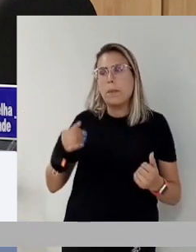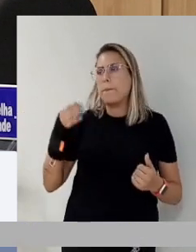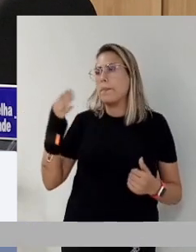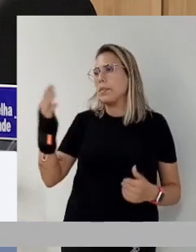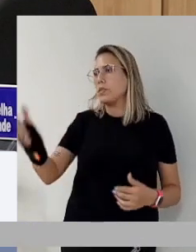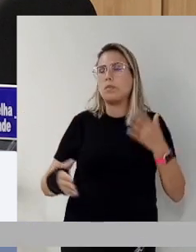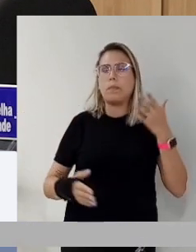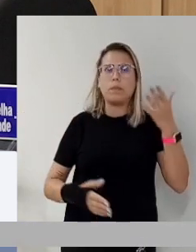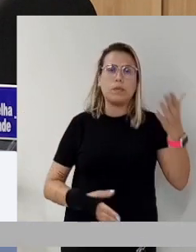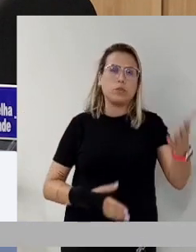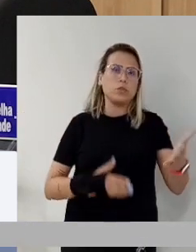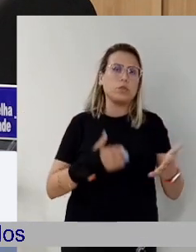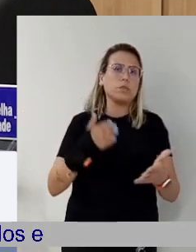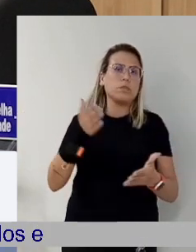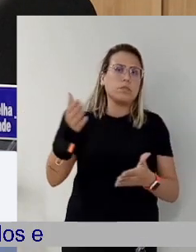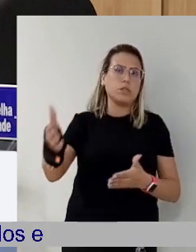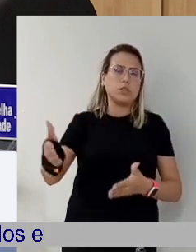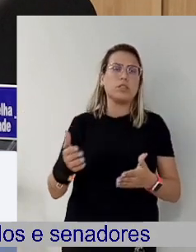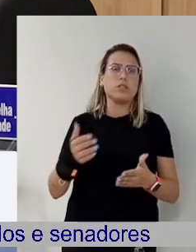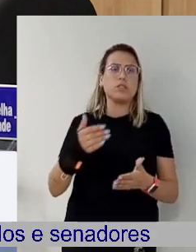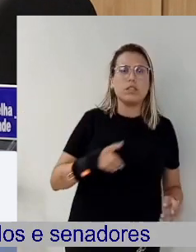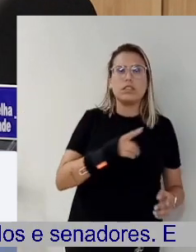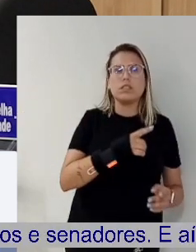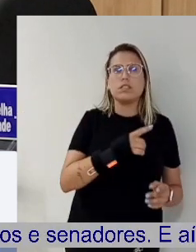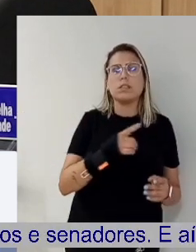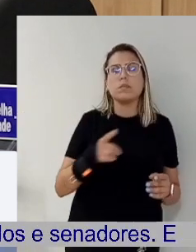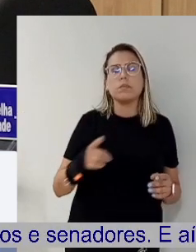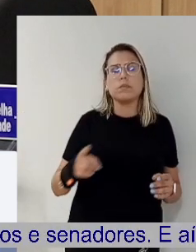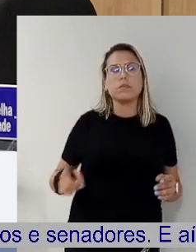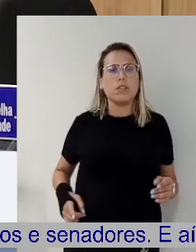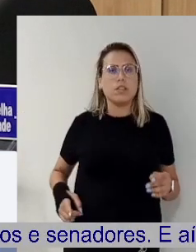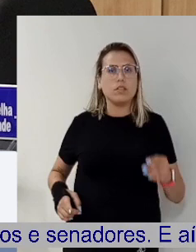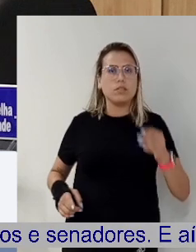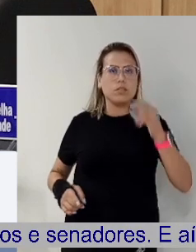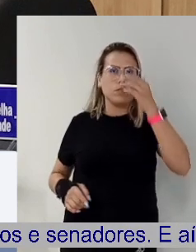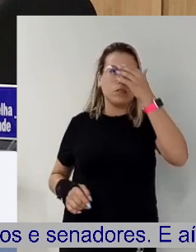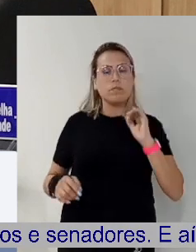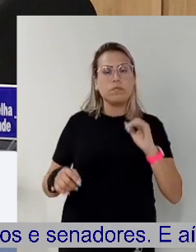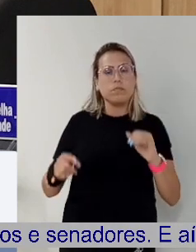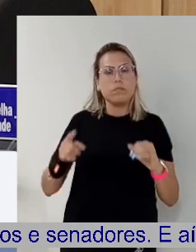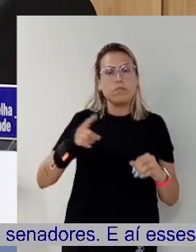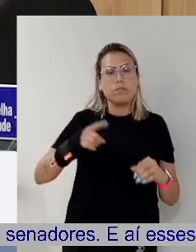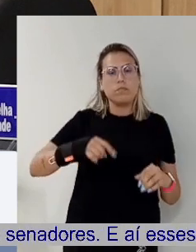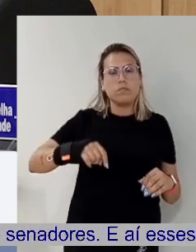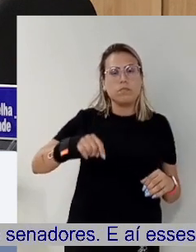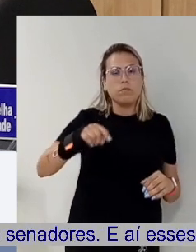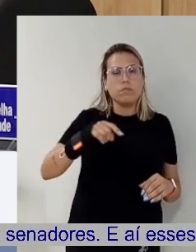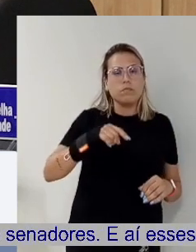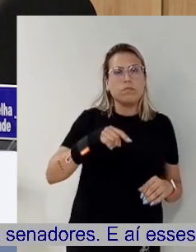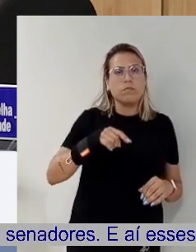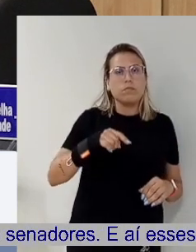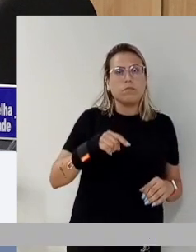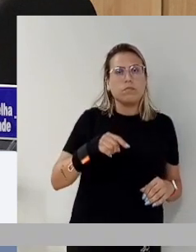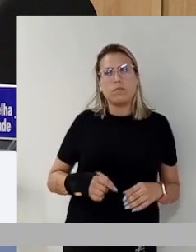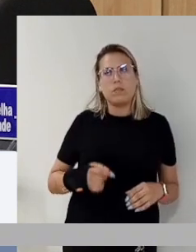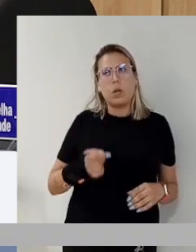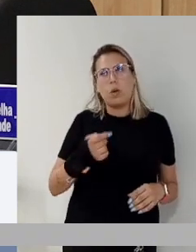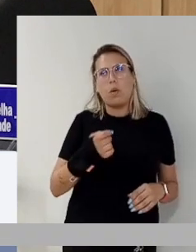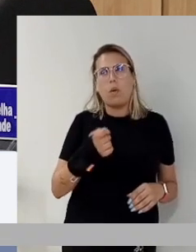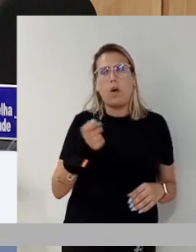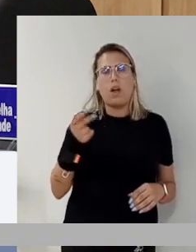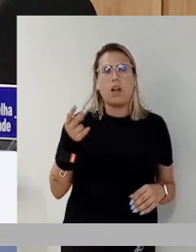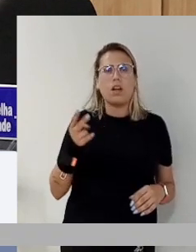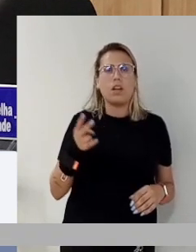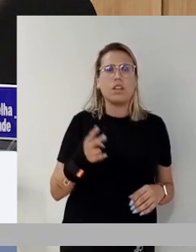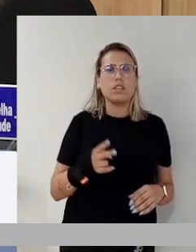gabinetes dos deputados senadores E aí esses nesses quase 12